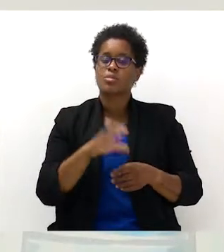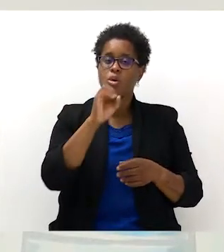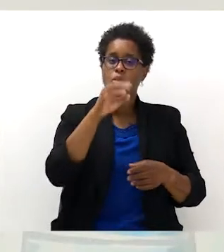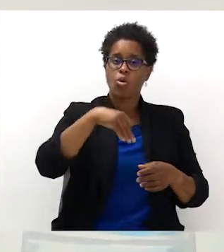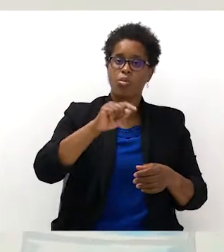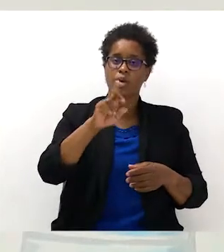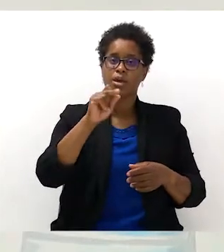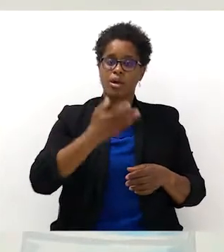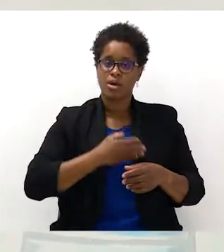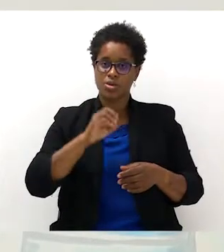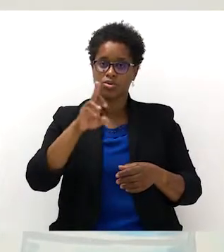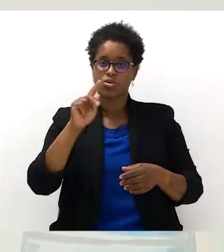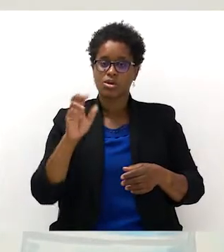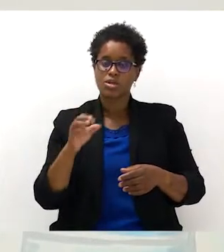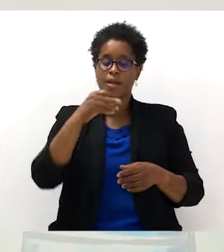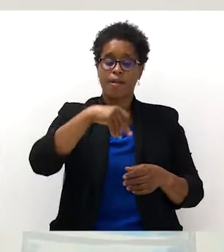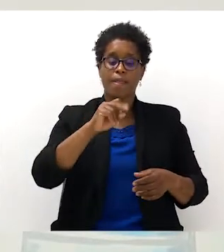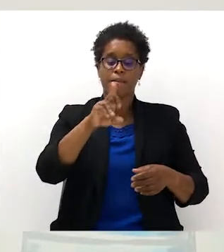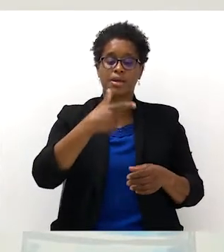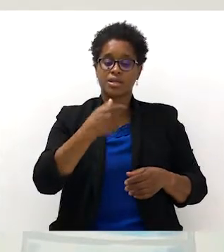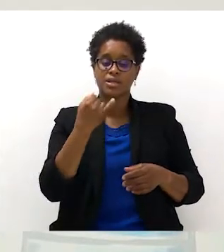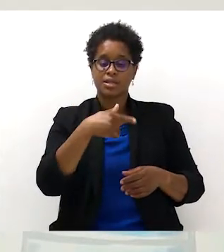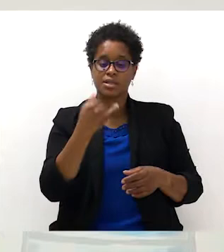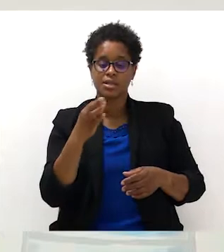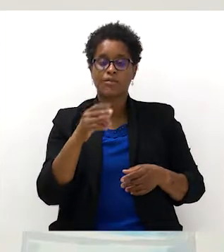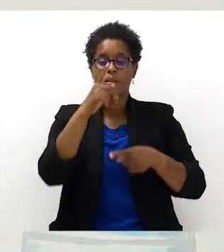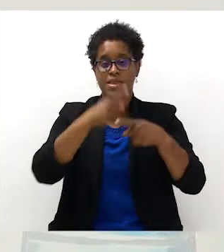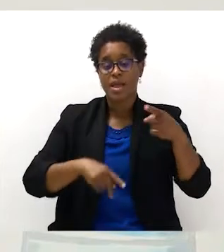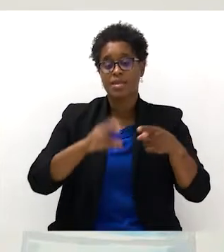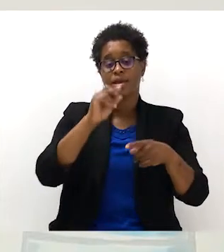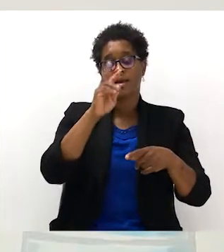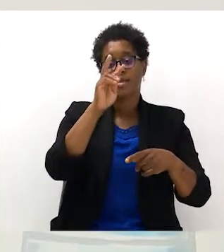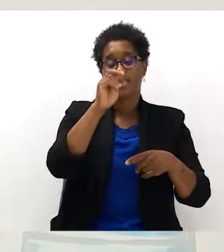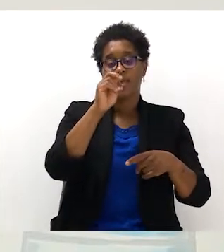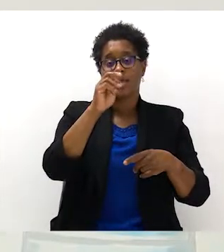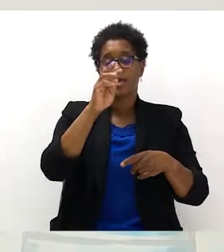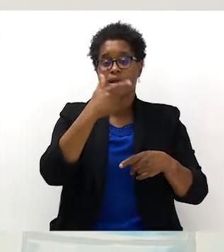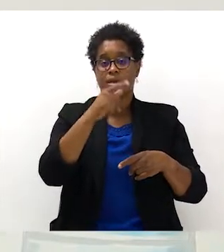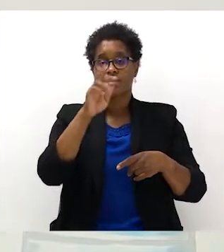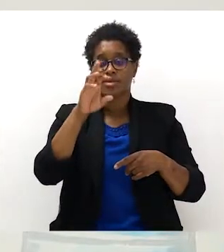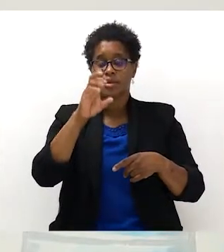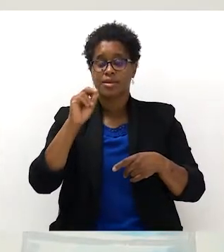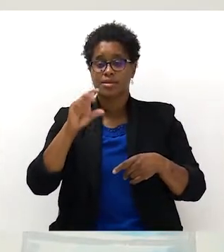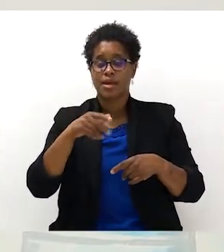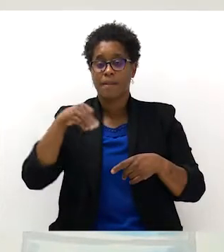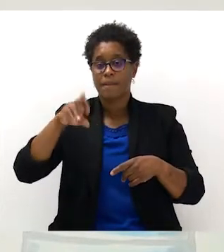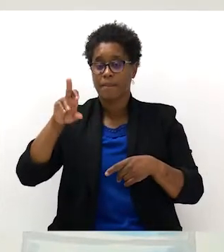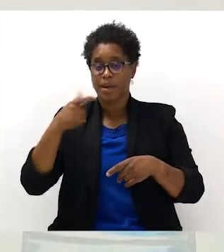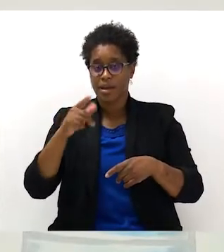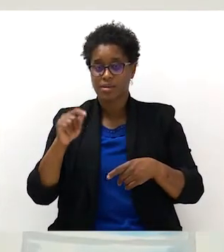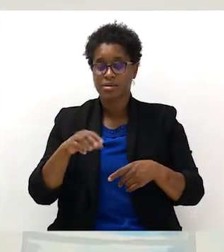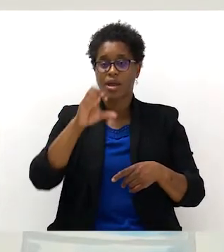operadores partitivos. A metade, a terça parte, a quarta parte e a